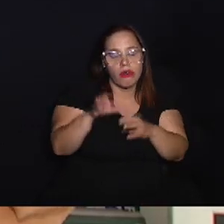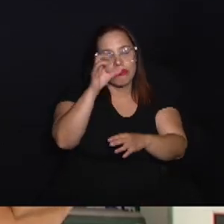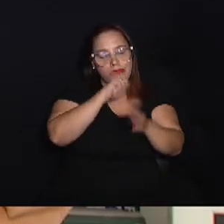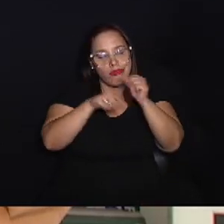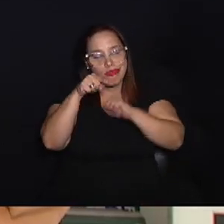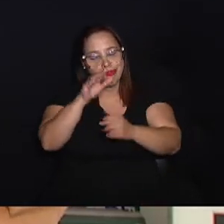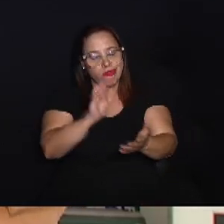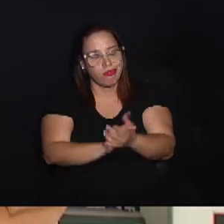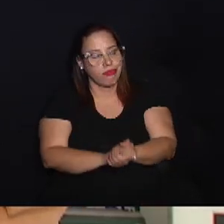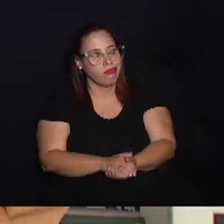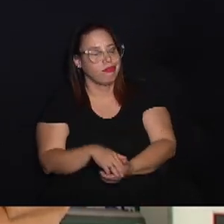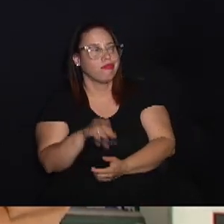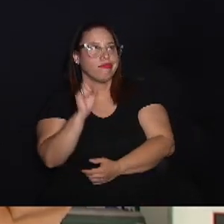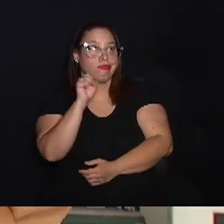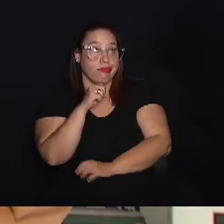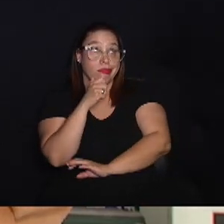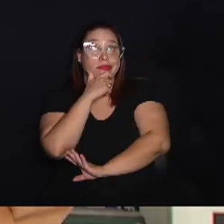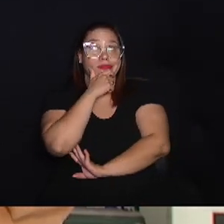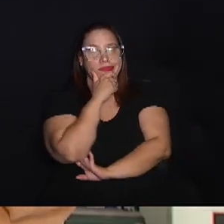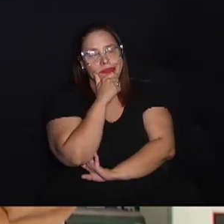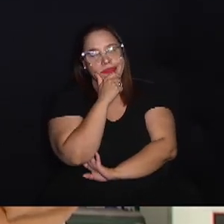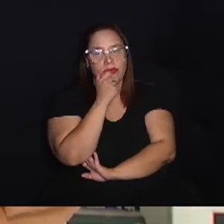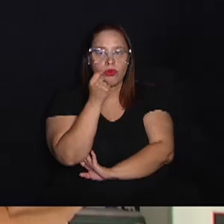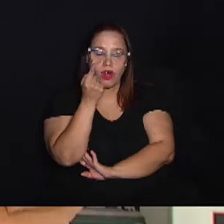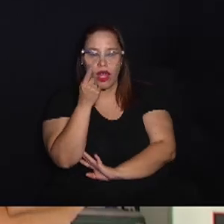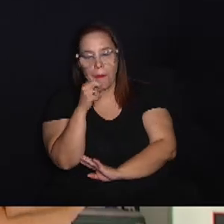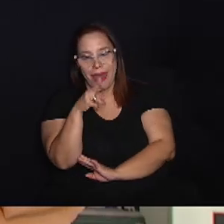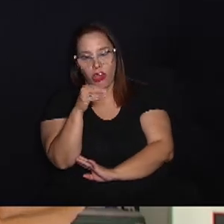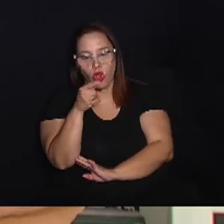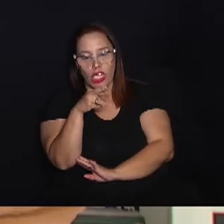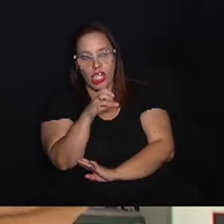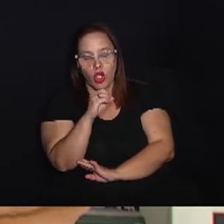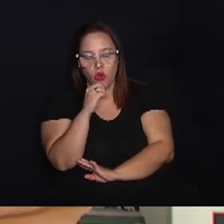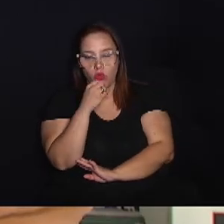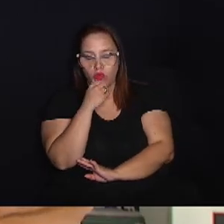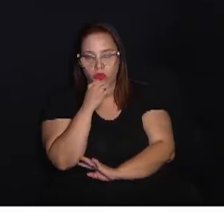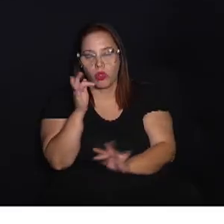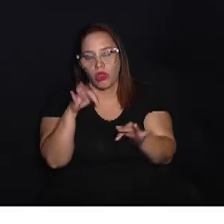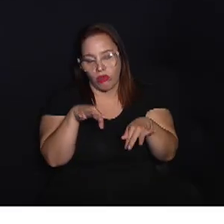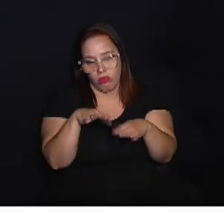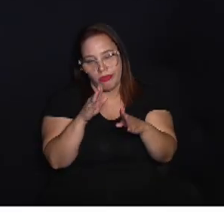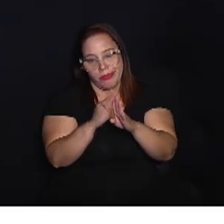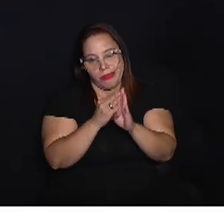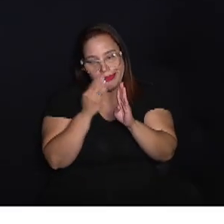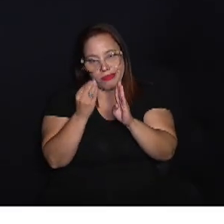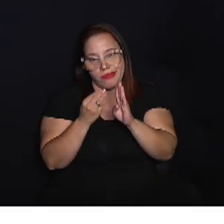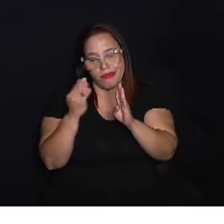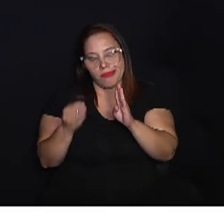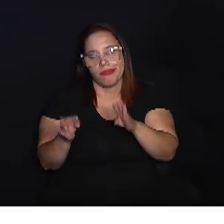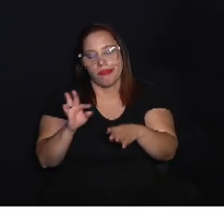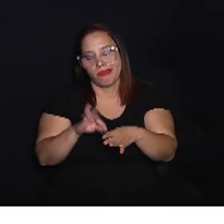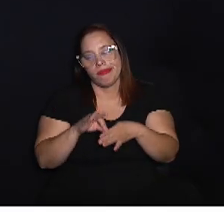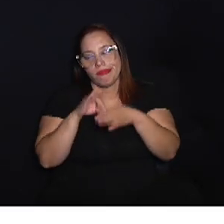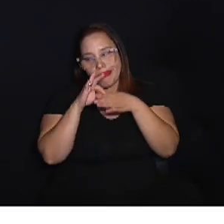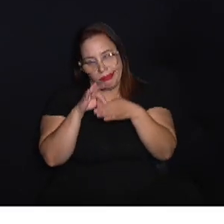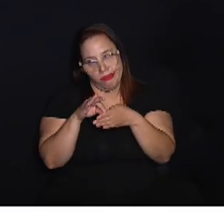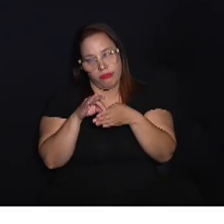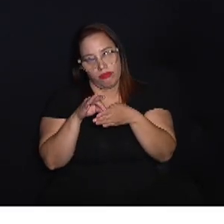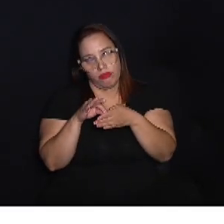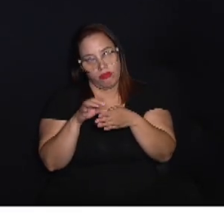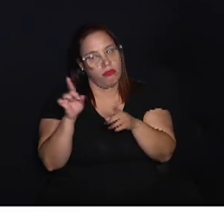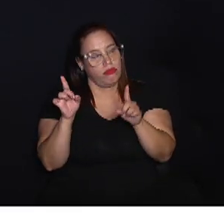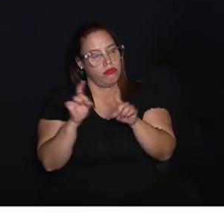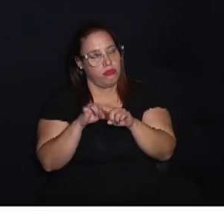aqui. Há alguns paradoxos do fim da biblioteca física,